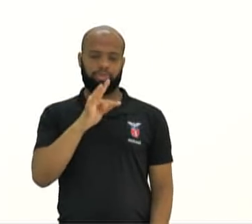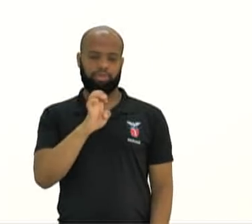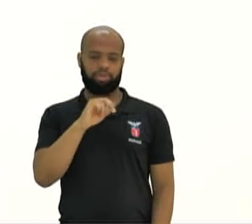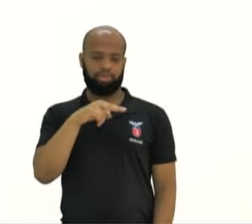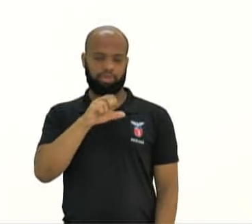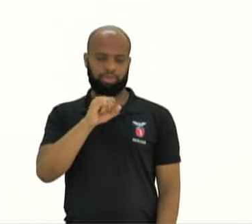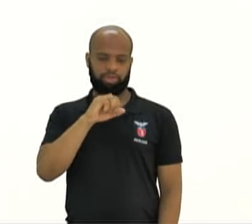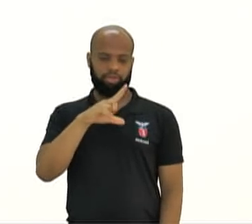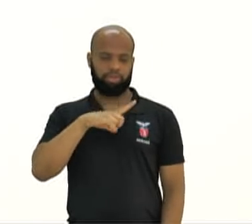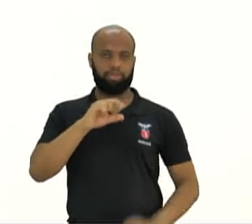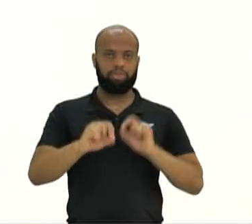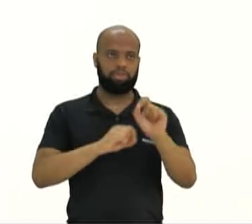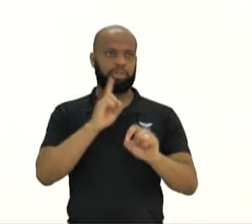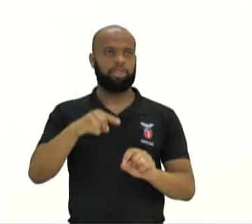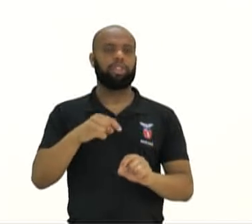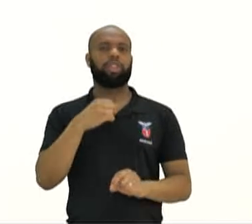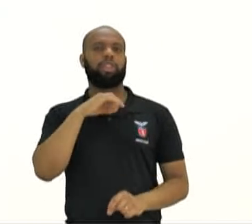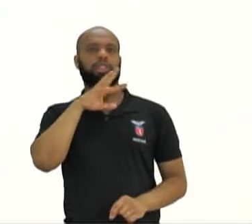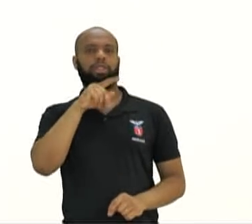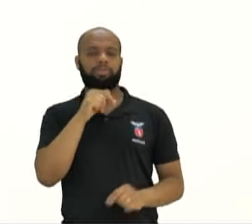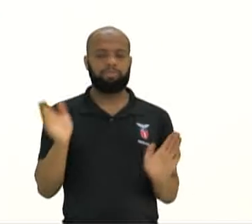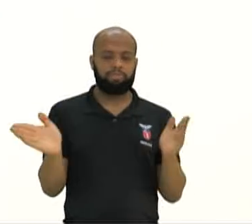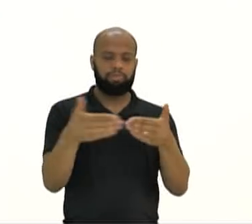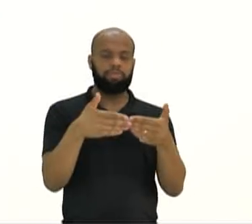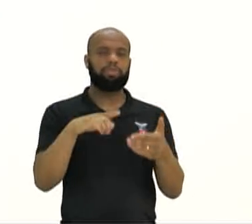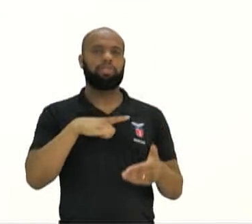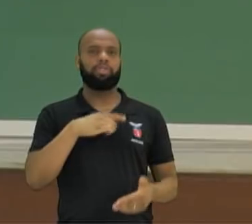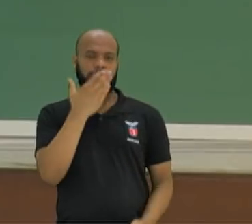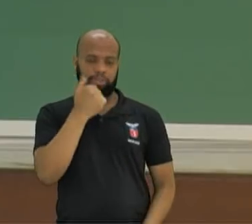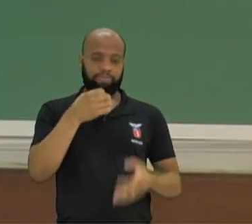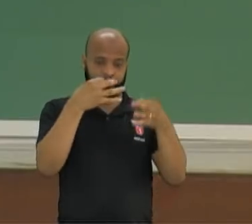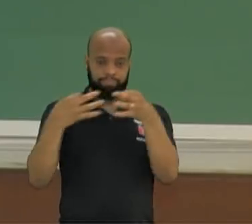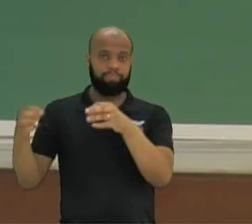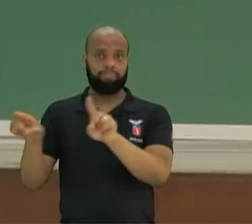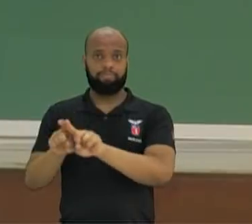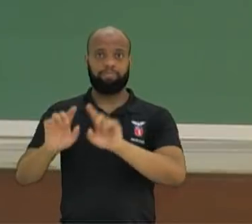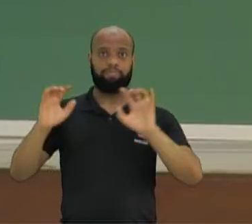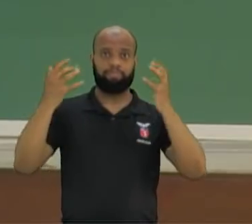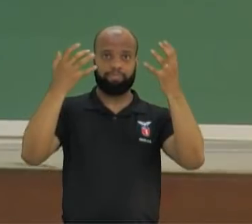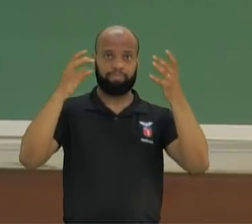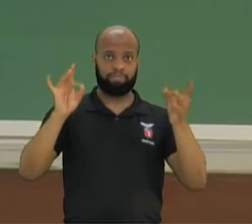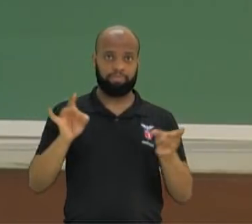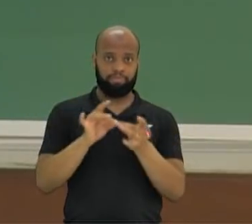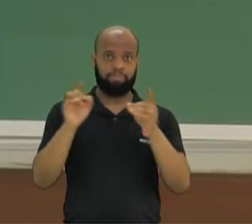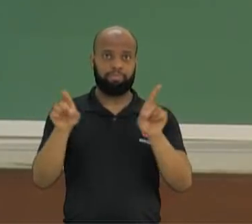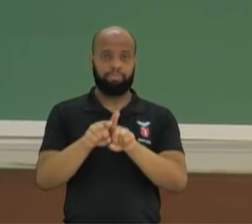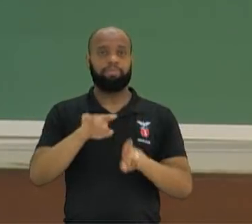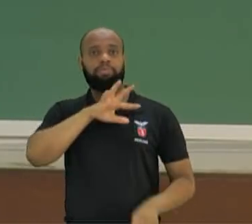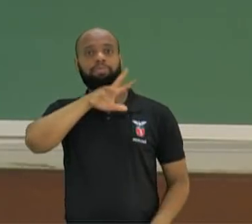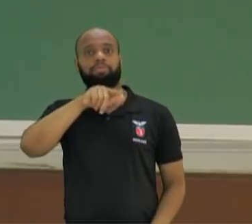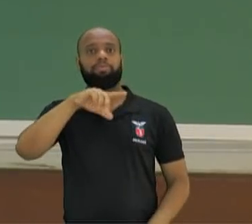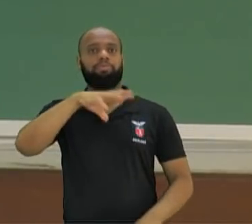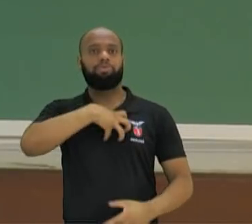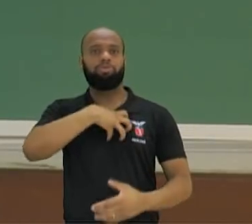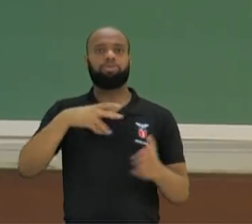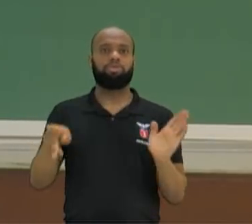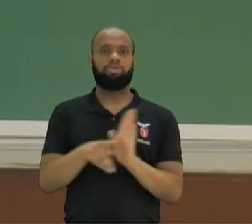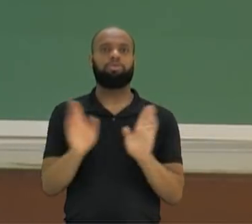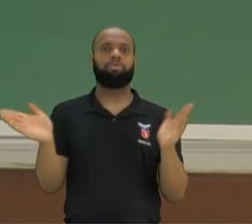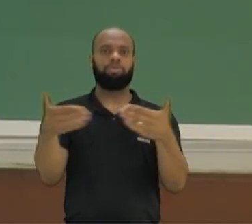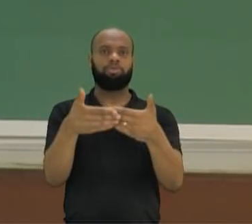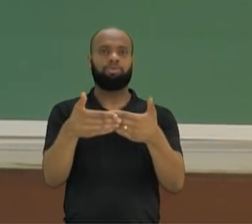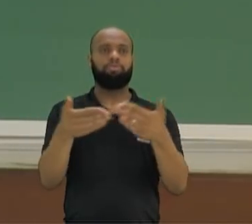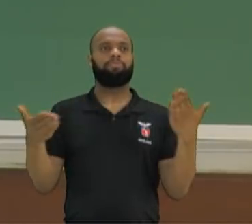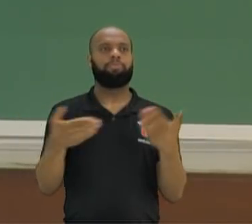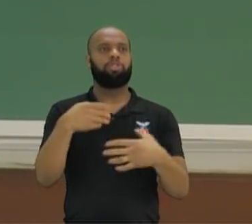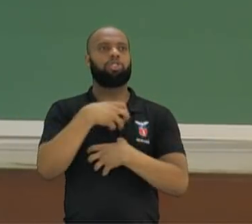animais confinados, alimentação balanceada, um microclima ali para eles, né? E os animais ficam confinados. Na